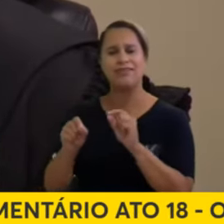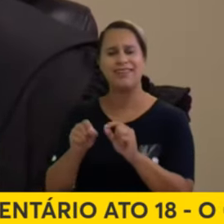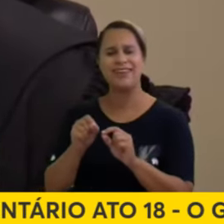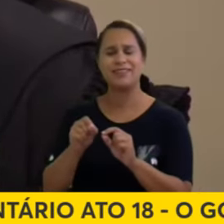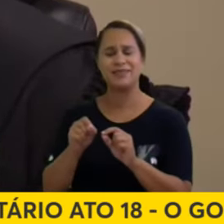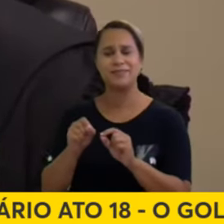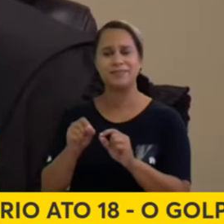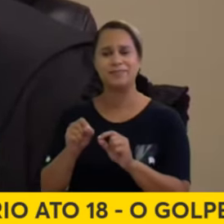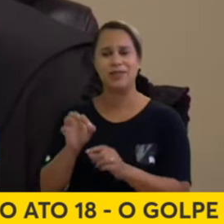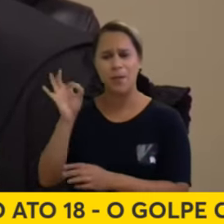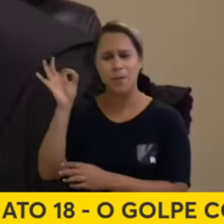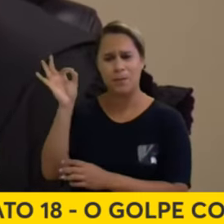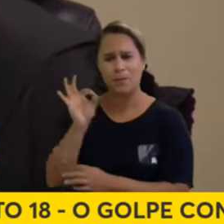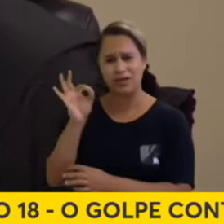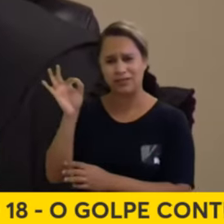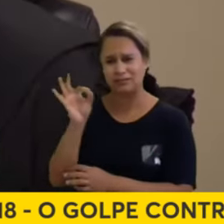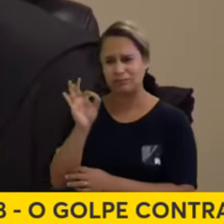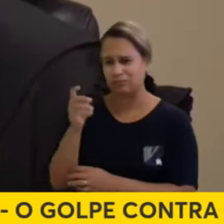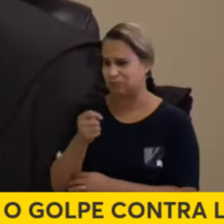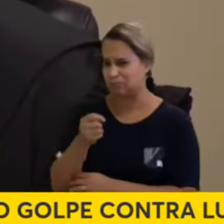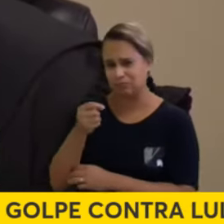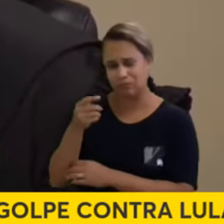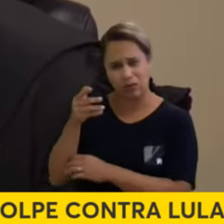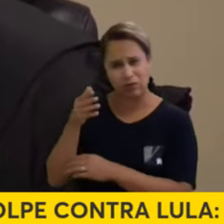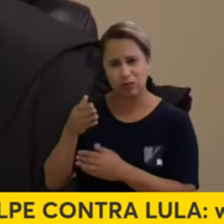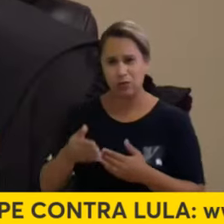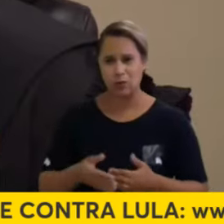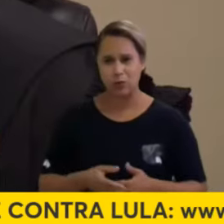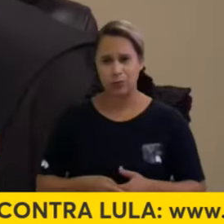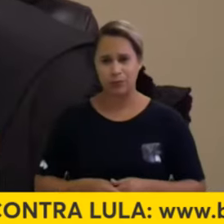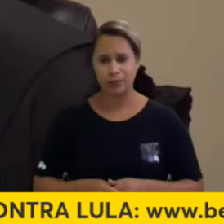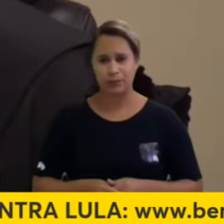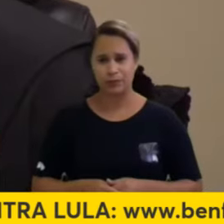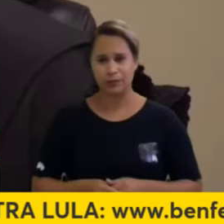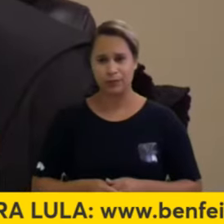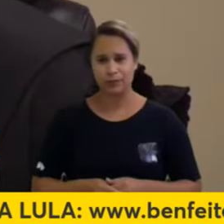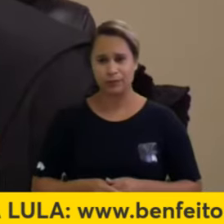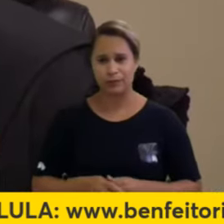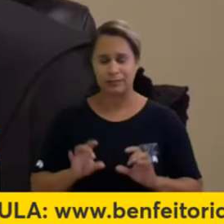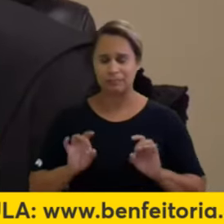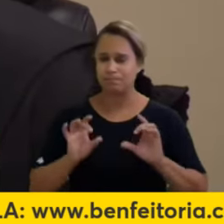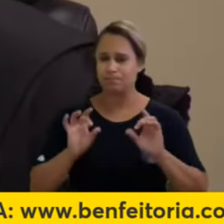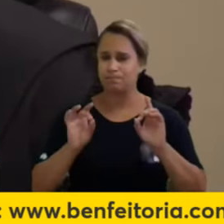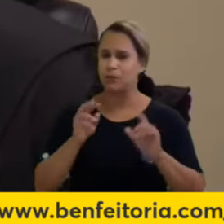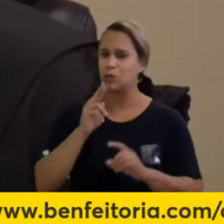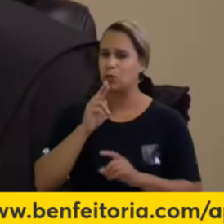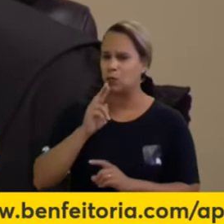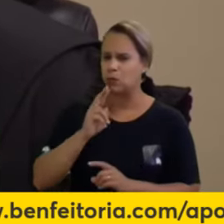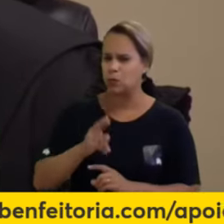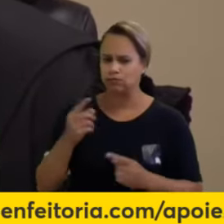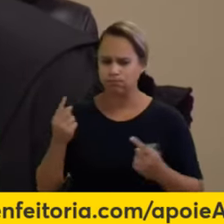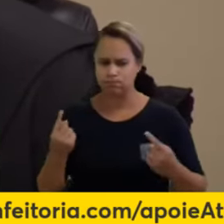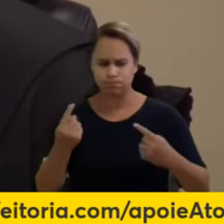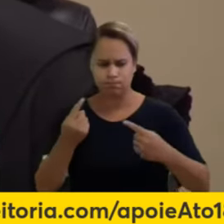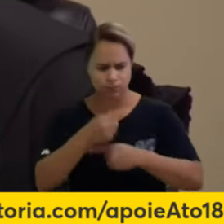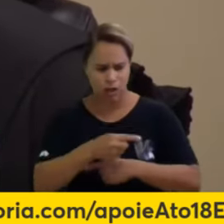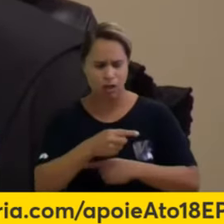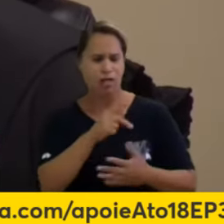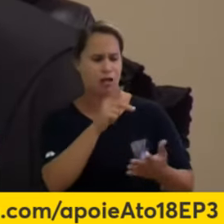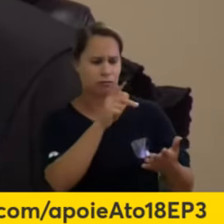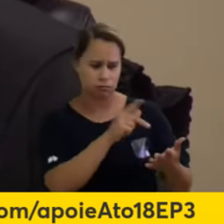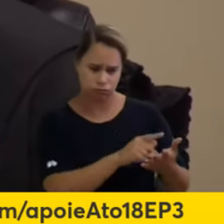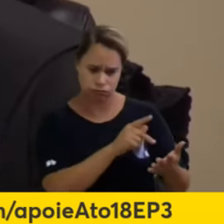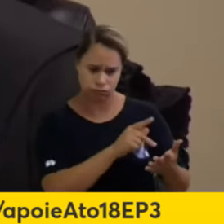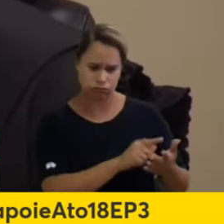percentuais cada vez mais marginais Especialmente quando o resultado do processo real Diverge da pseudo verdade midiática e